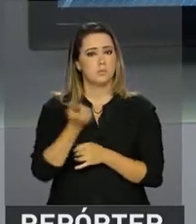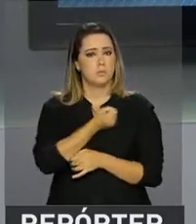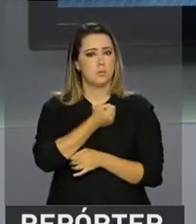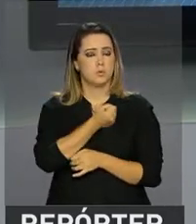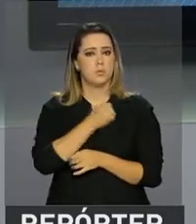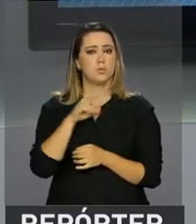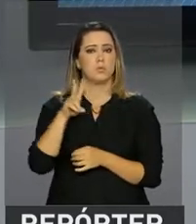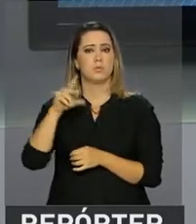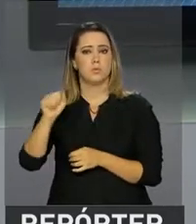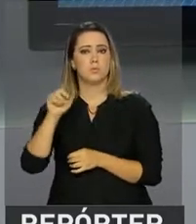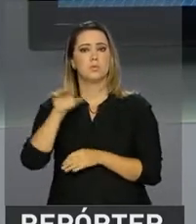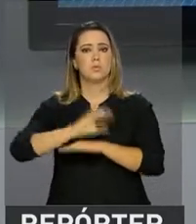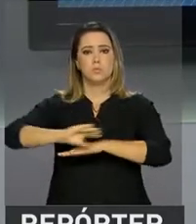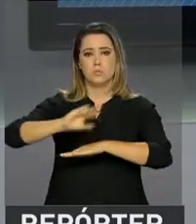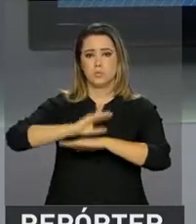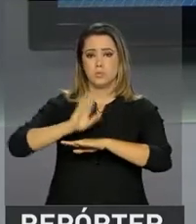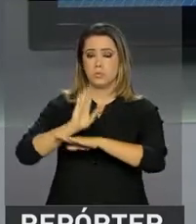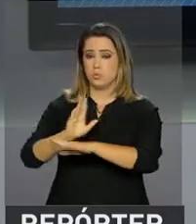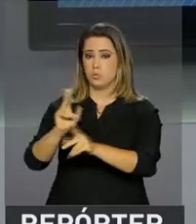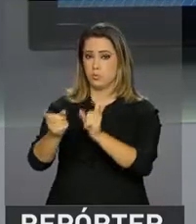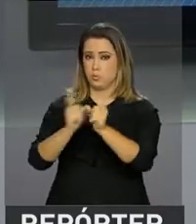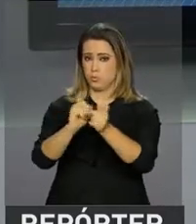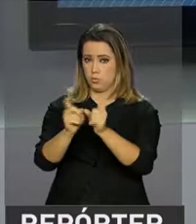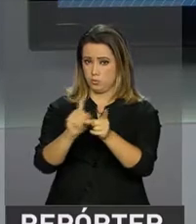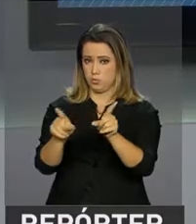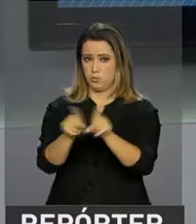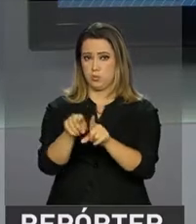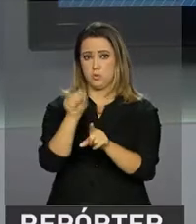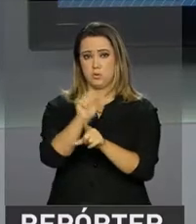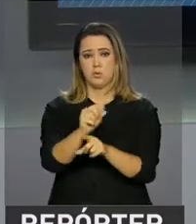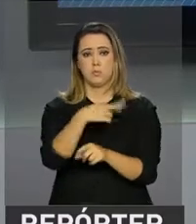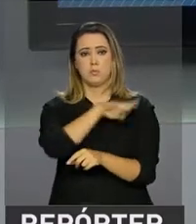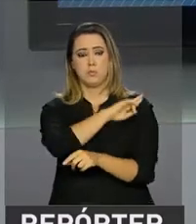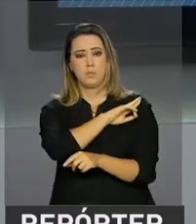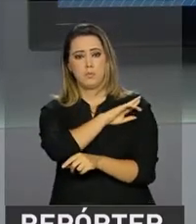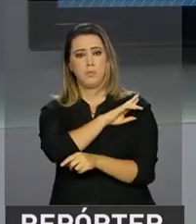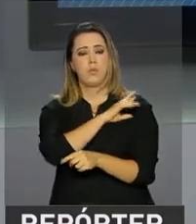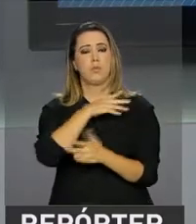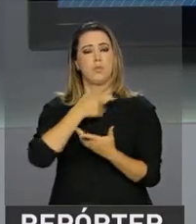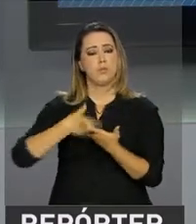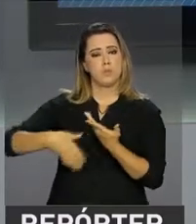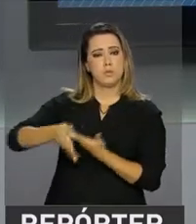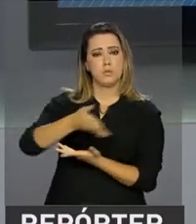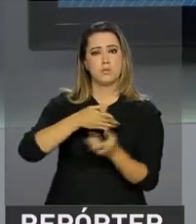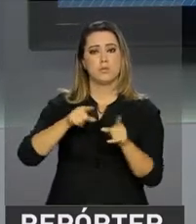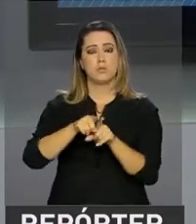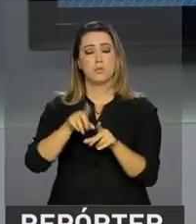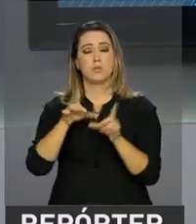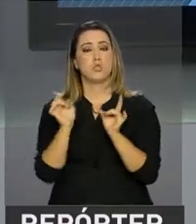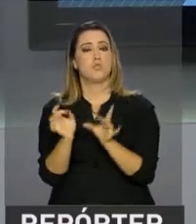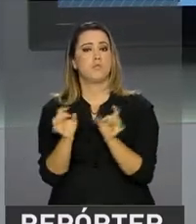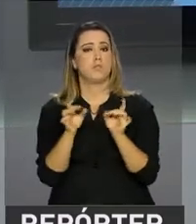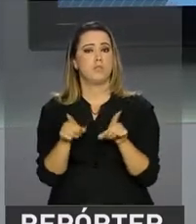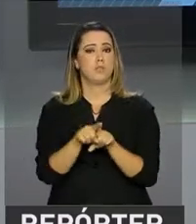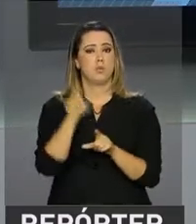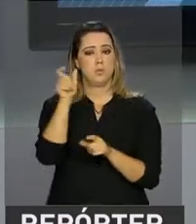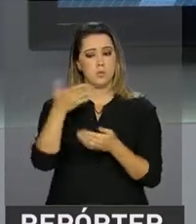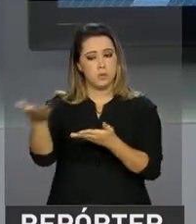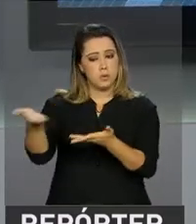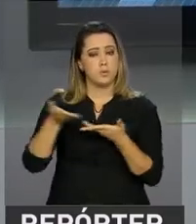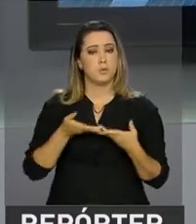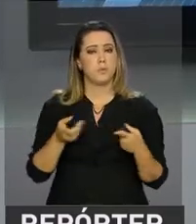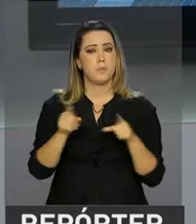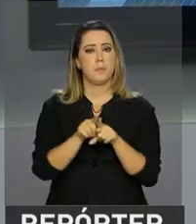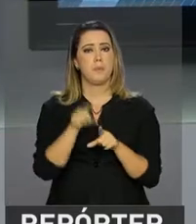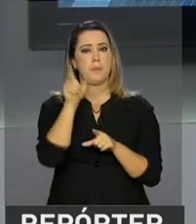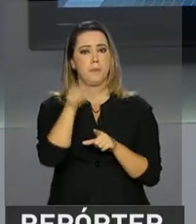número de vagas estão os cursos de assistente administrativo representante comercial vendedor recepcionista agente